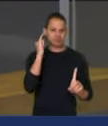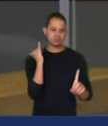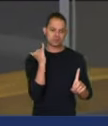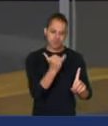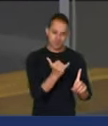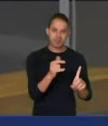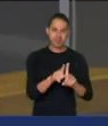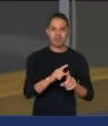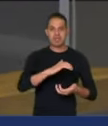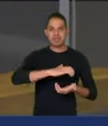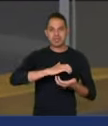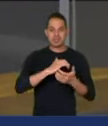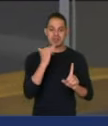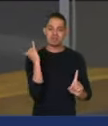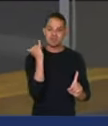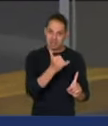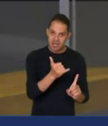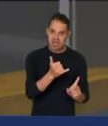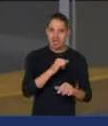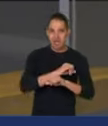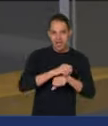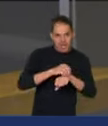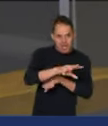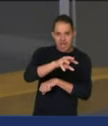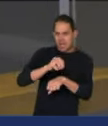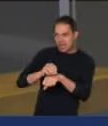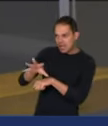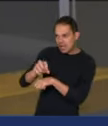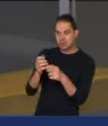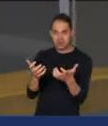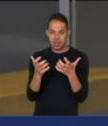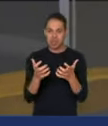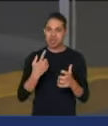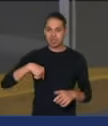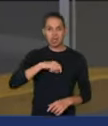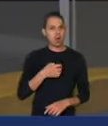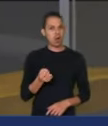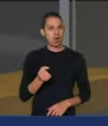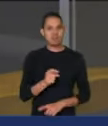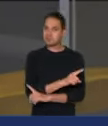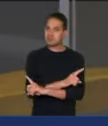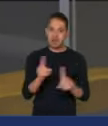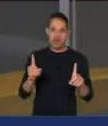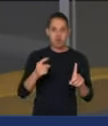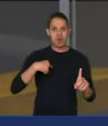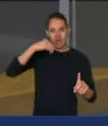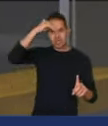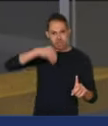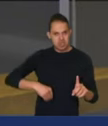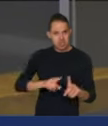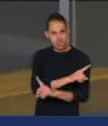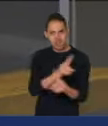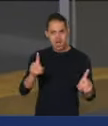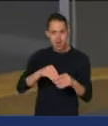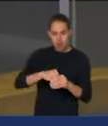Suprema Corte, se eles querem mandar recado, nós não vamos nos acovardar, não vamos recuar, não vamos nos